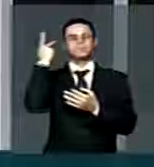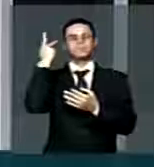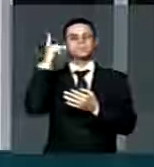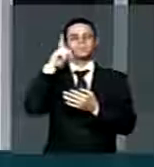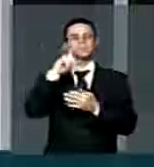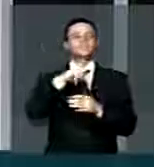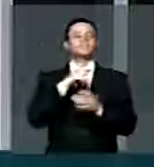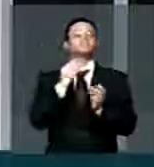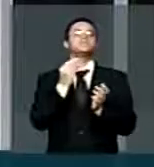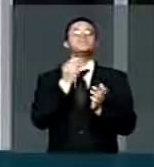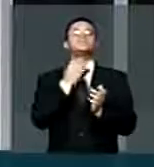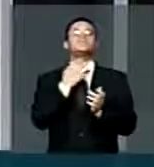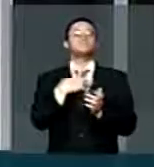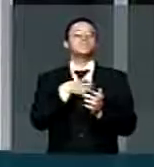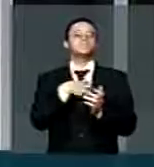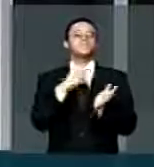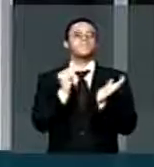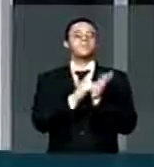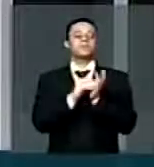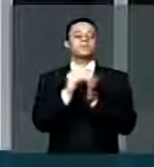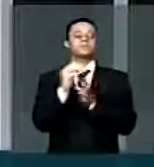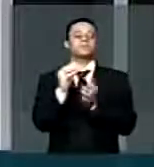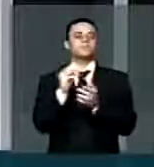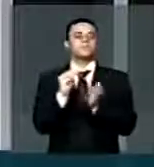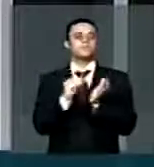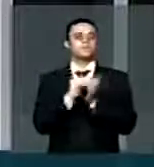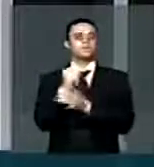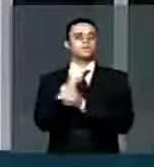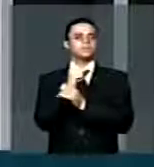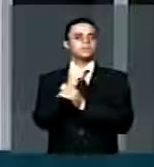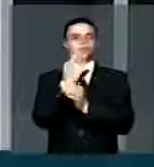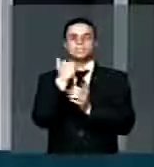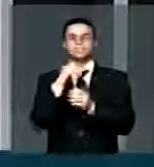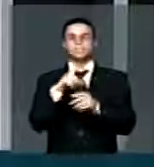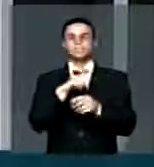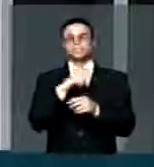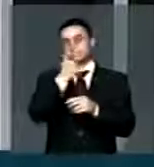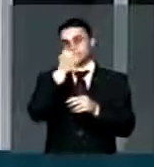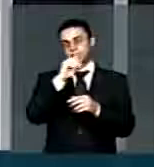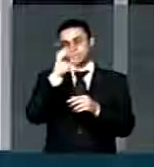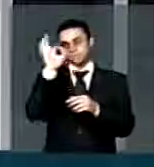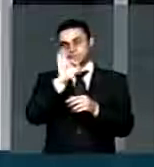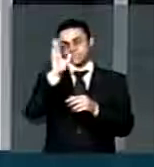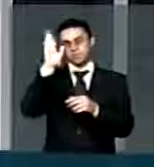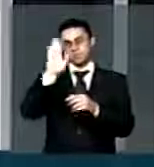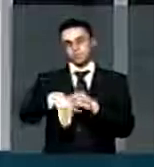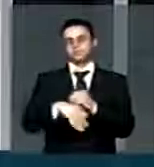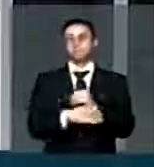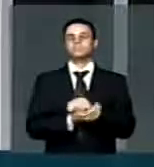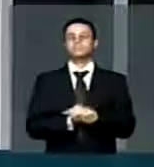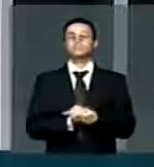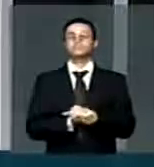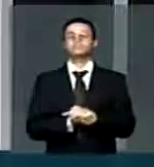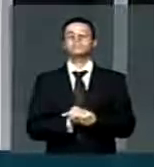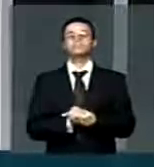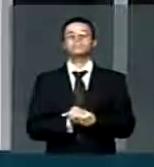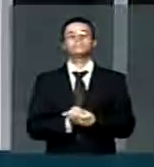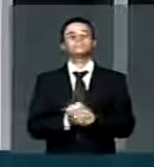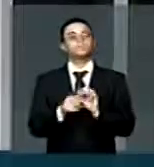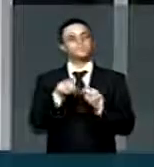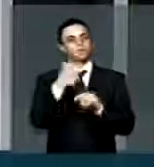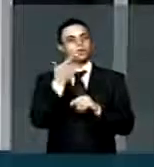de insegurança alimentar registrou uma queda de 10%. Outro